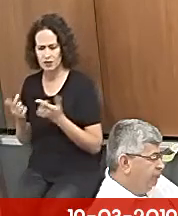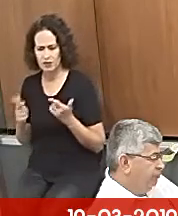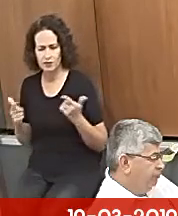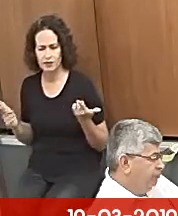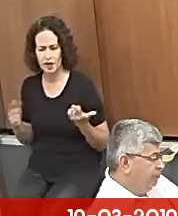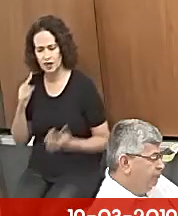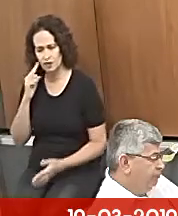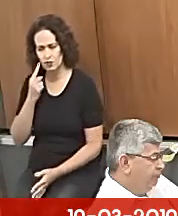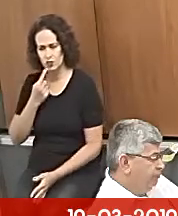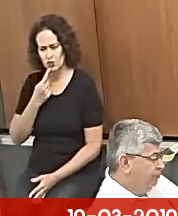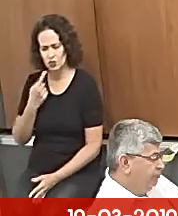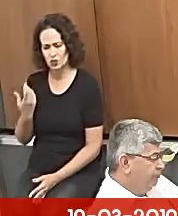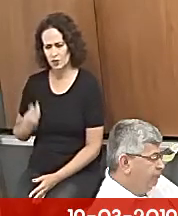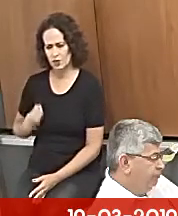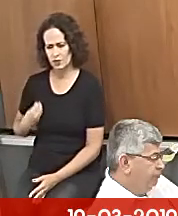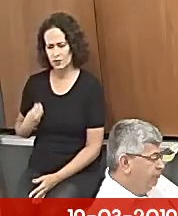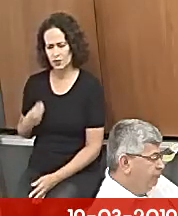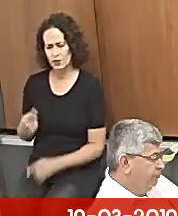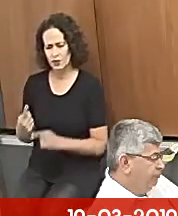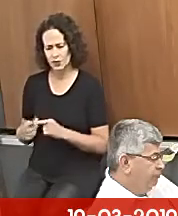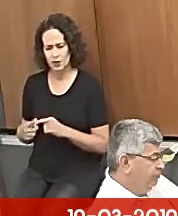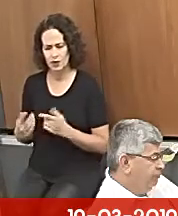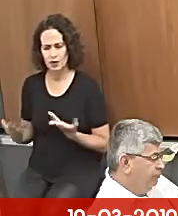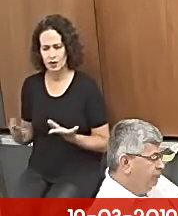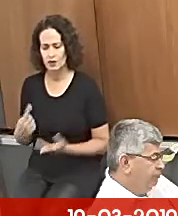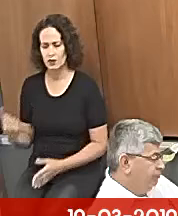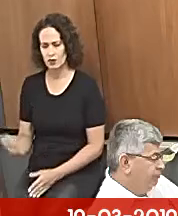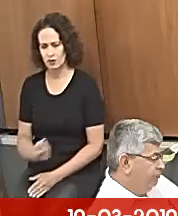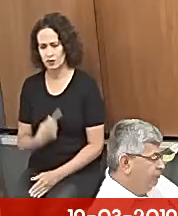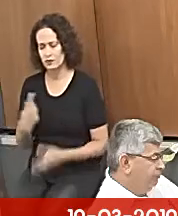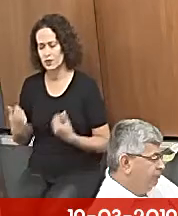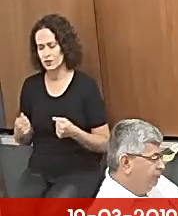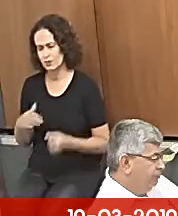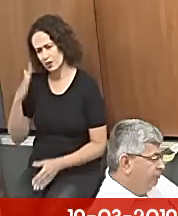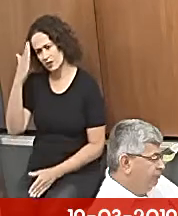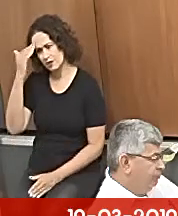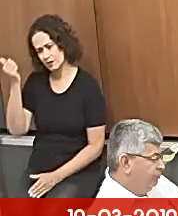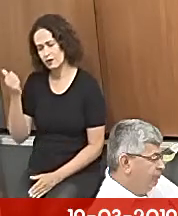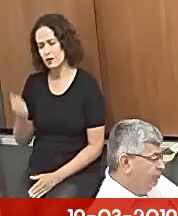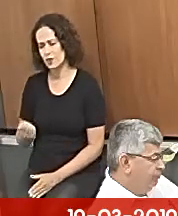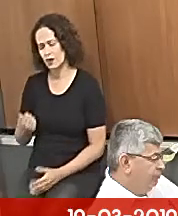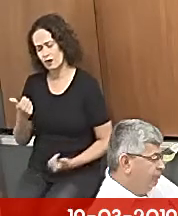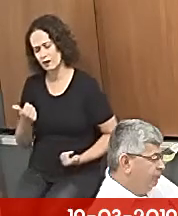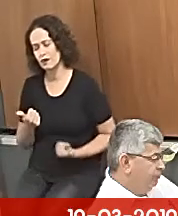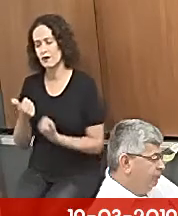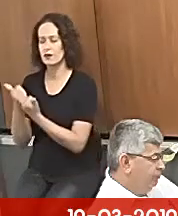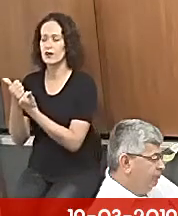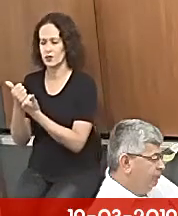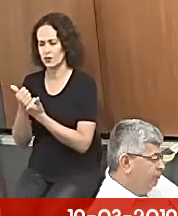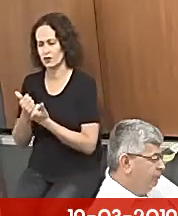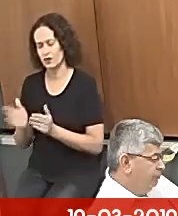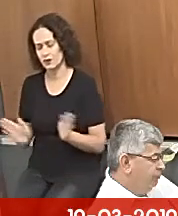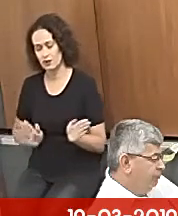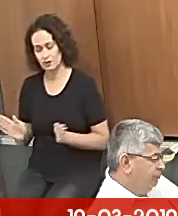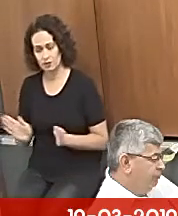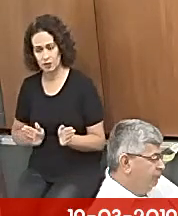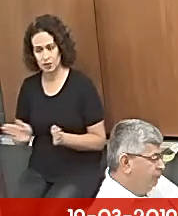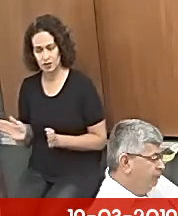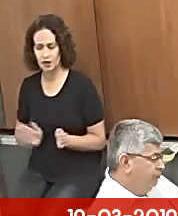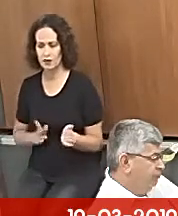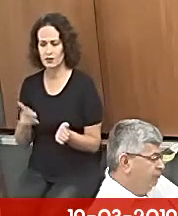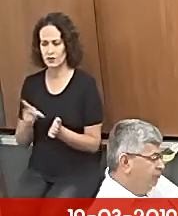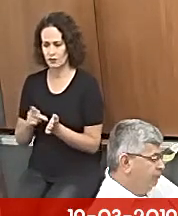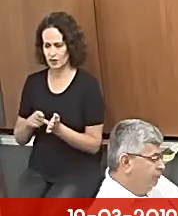discutir aqui com essa comissão para que nós possamos realmente é promover essa acessibilidade de fato